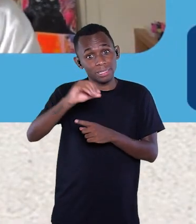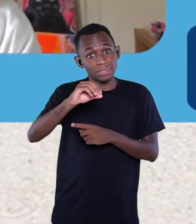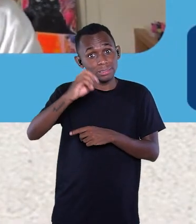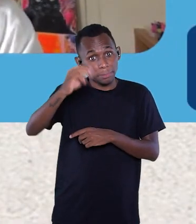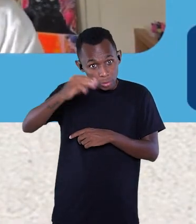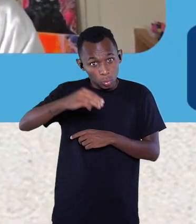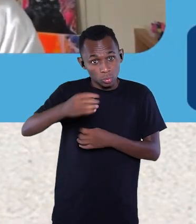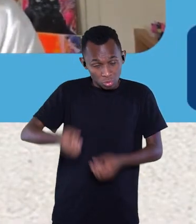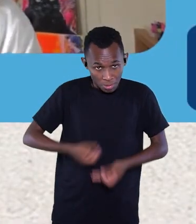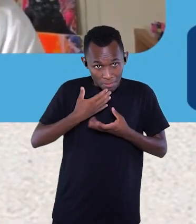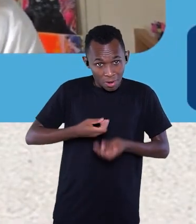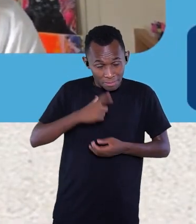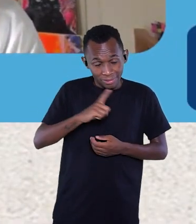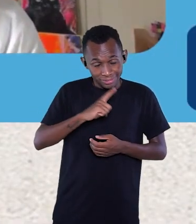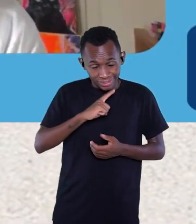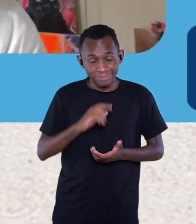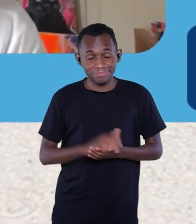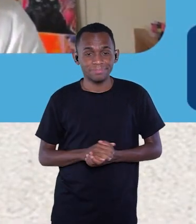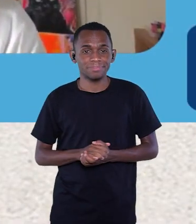né?